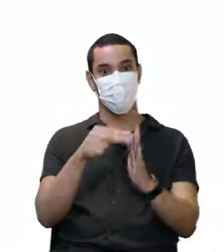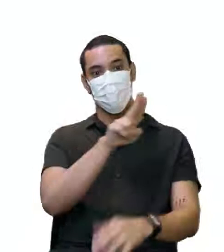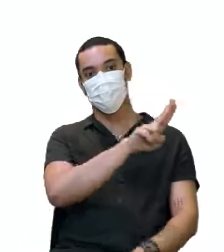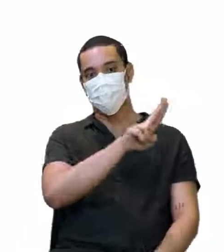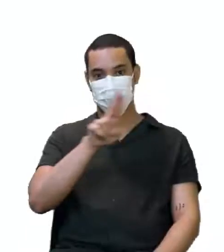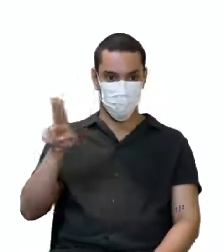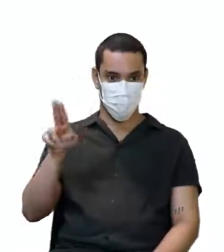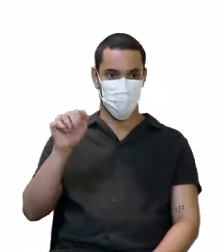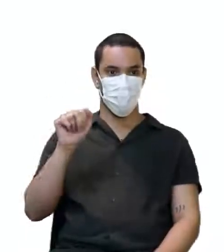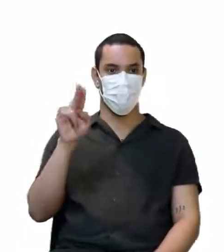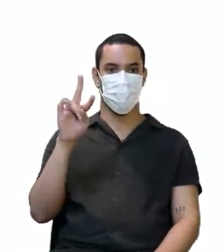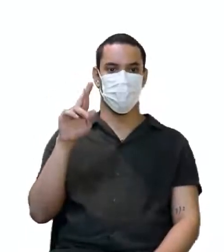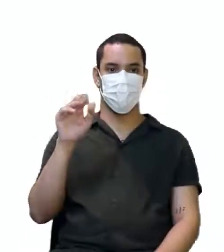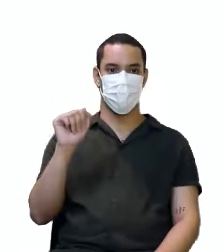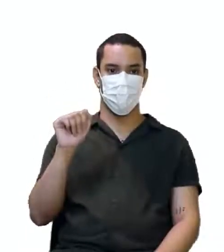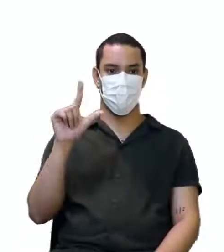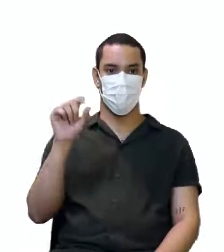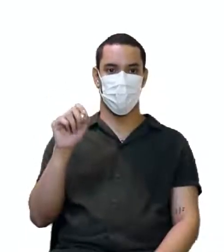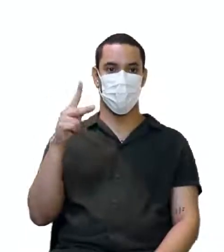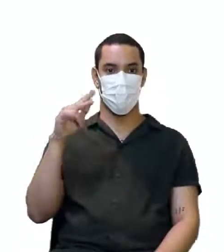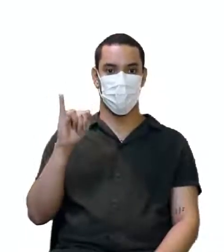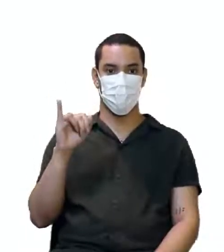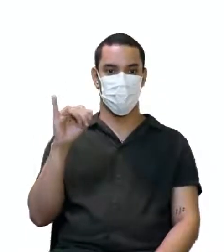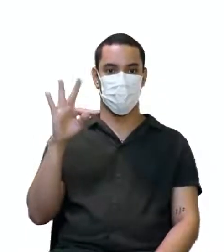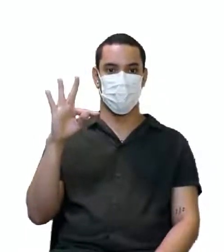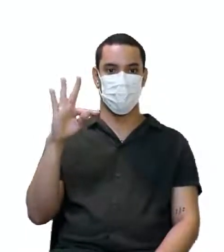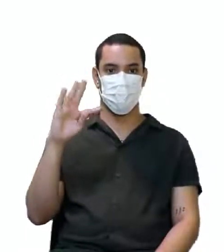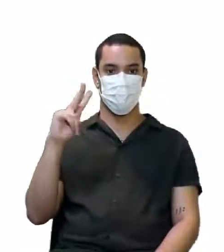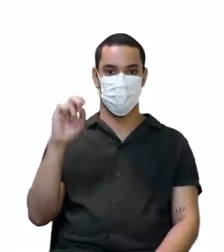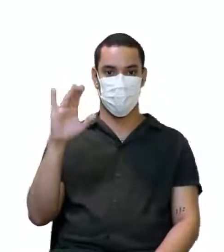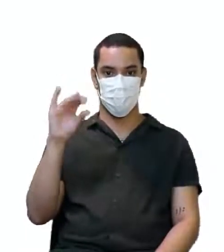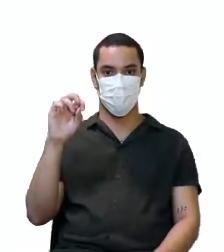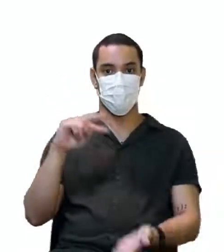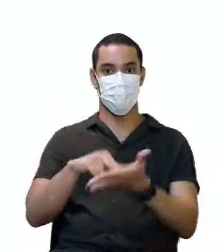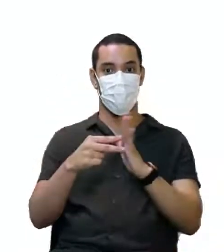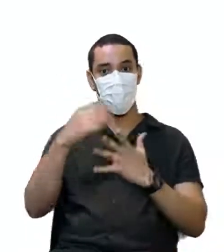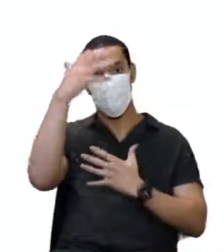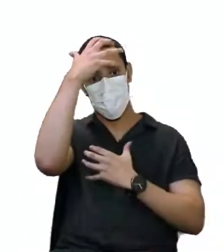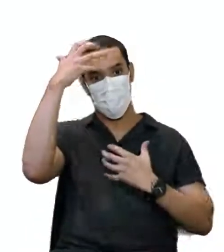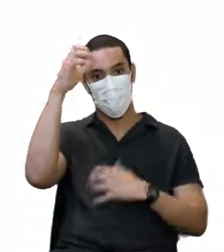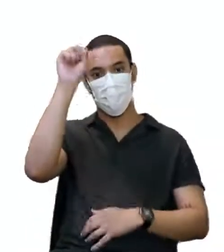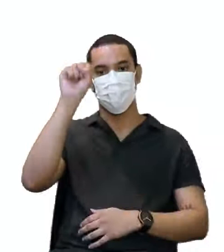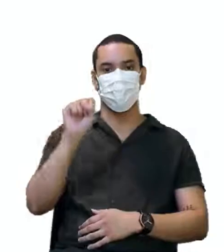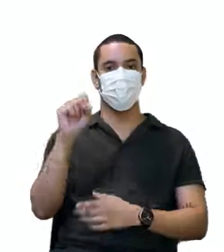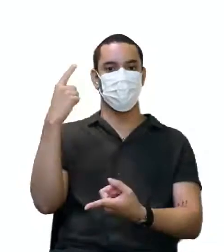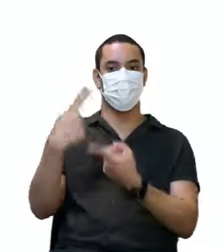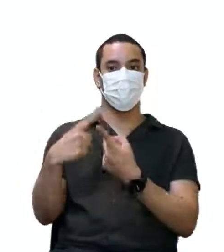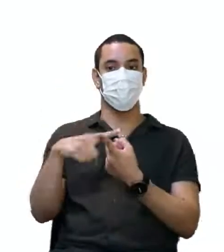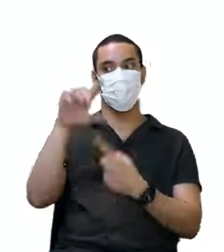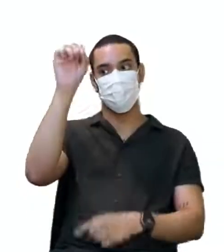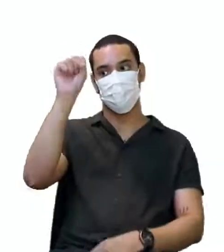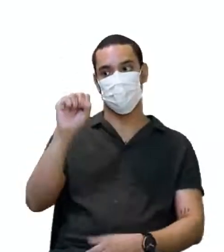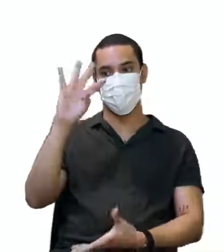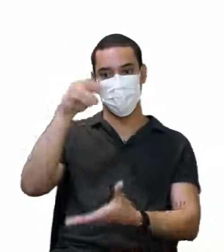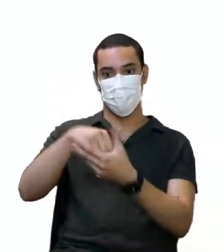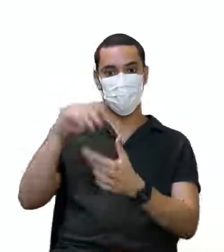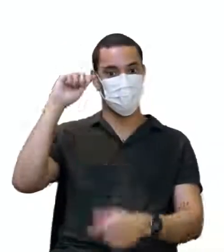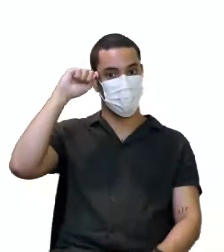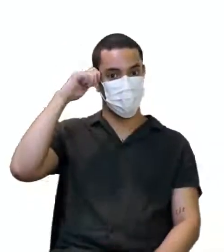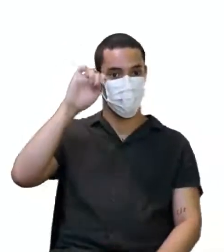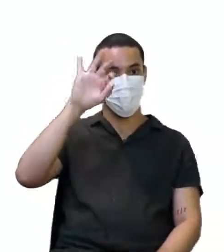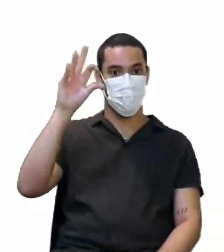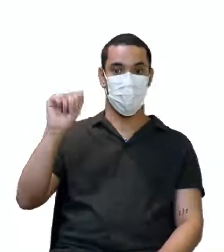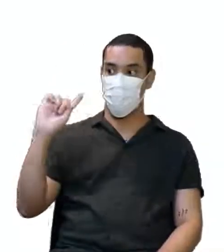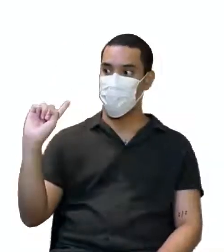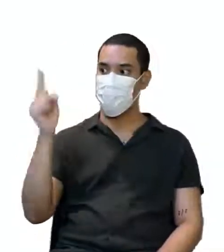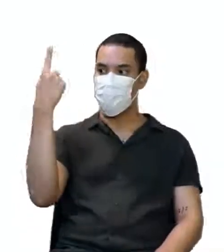nome Australopithecus é macaco do sul. Porque foi no sul da África que o primeiro